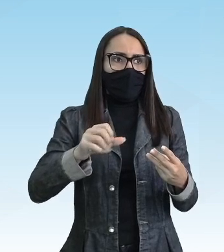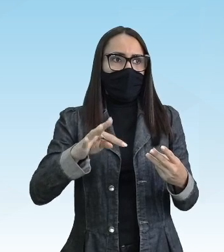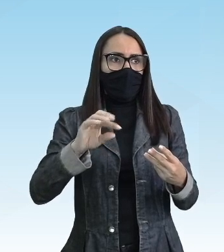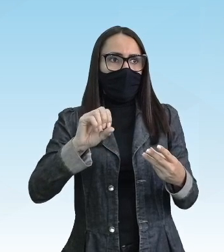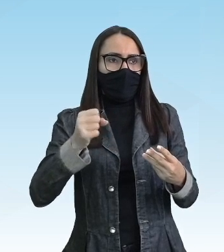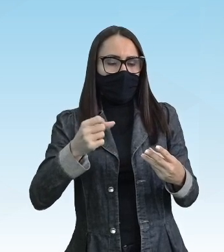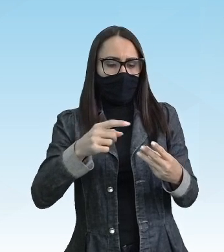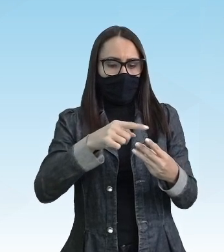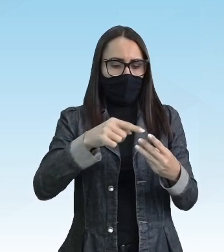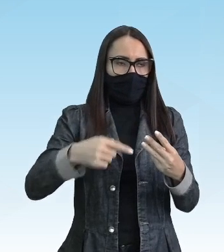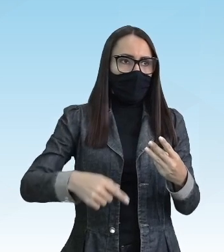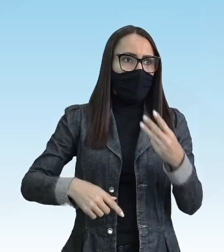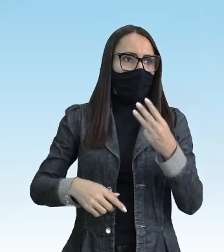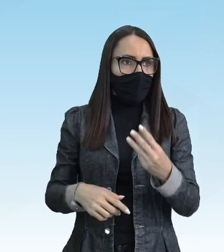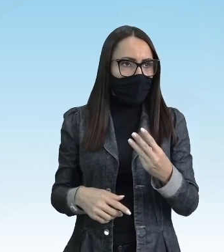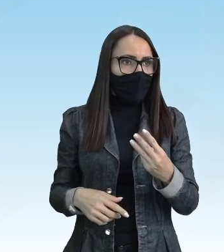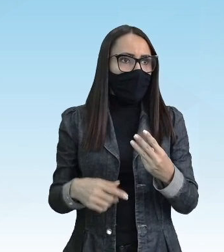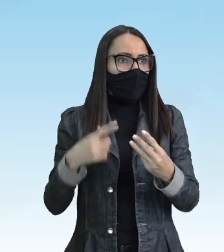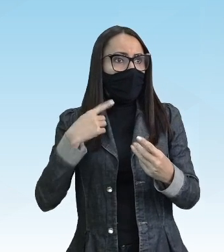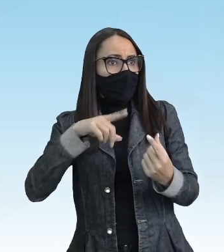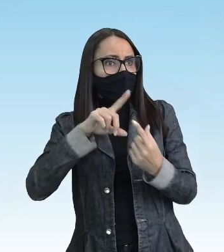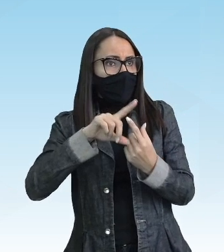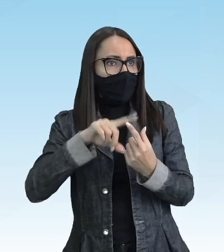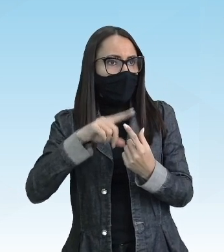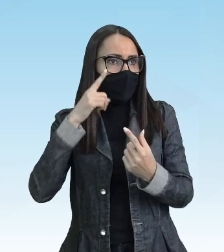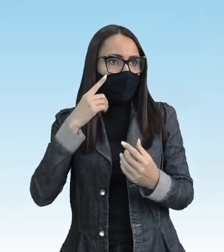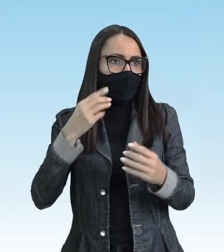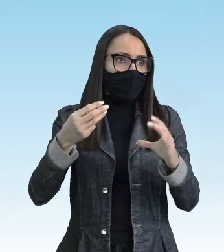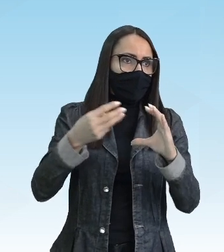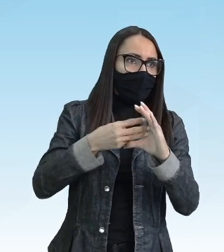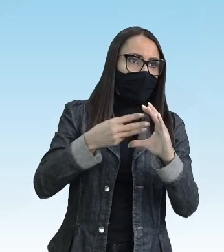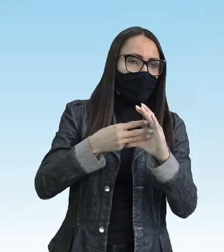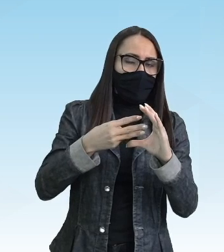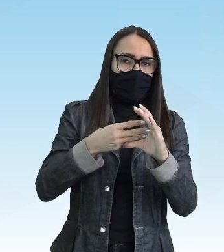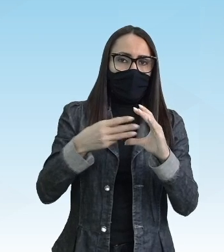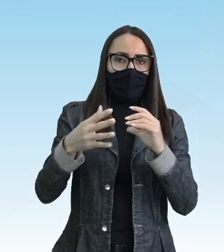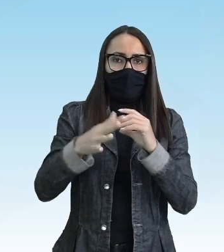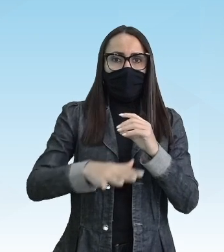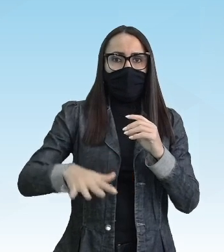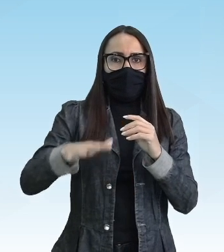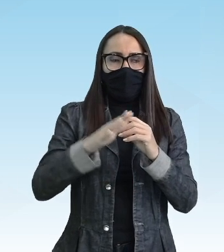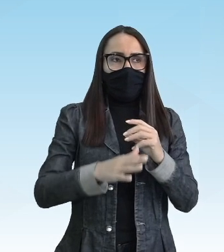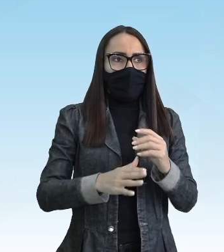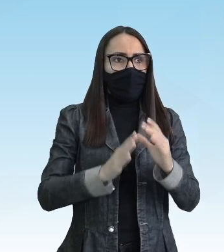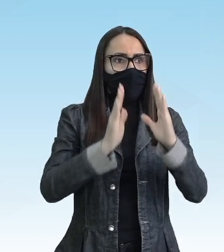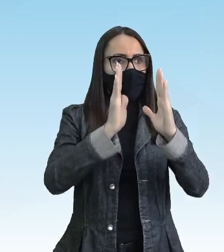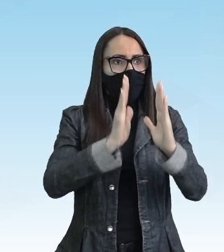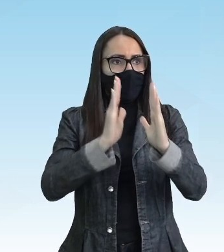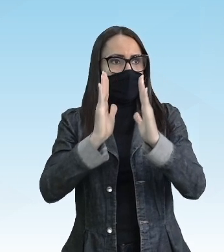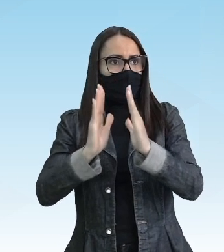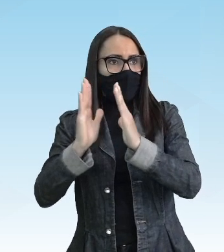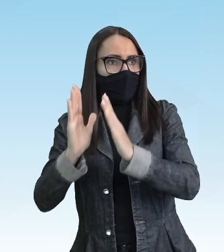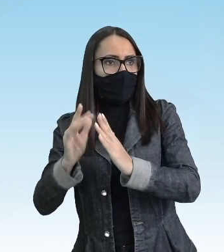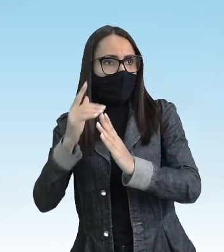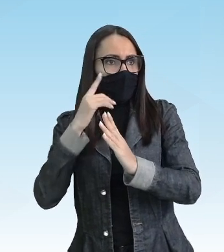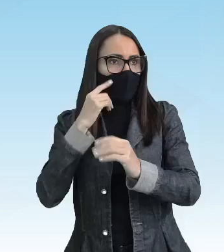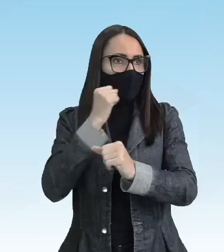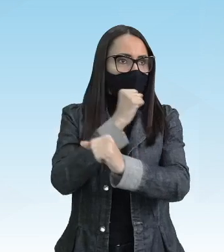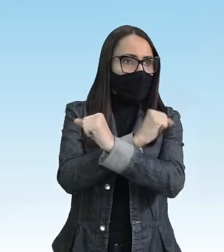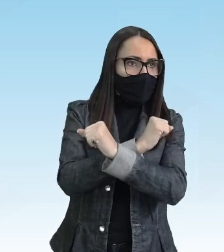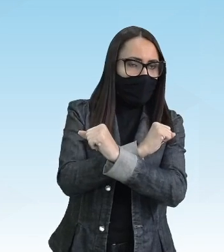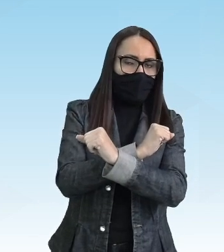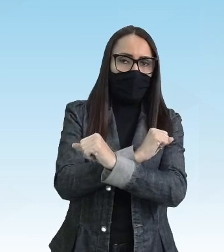os osteocitos, eles são células que ocupam lacunas no interior da matriz óssea